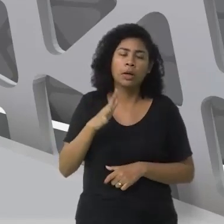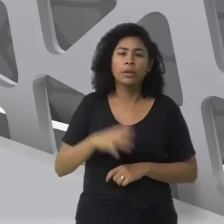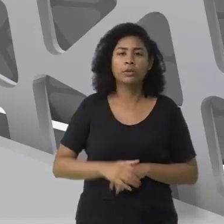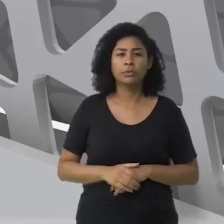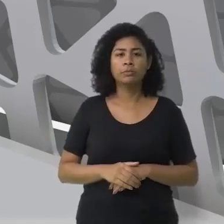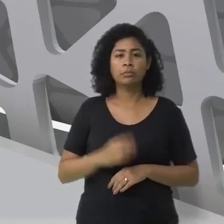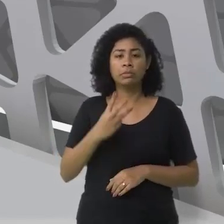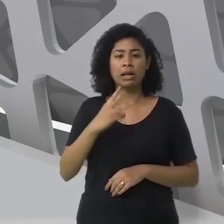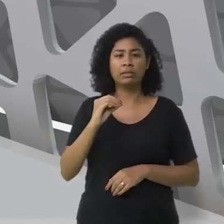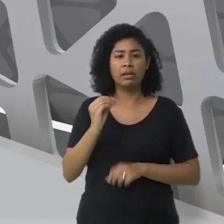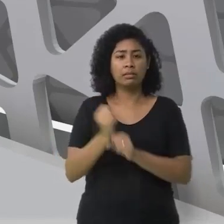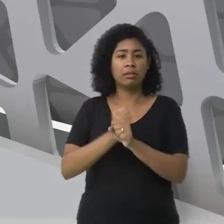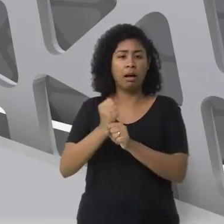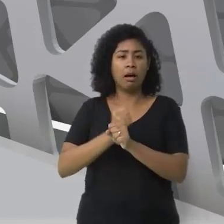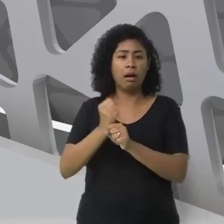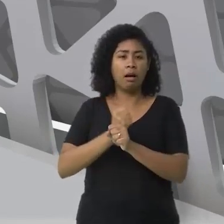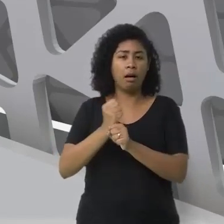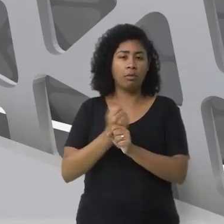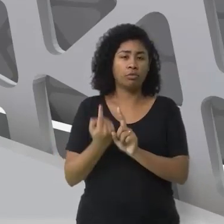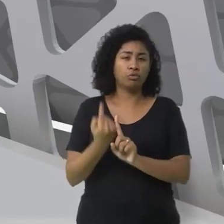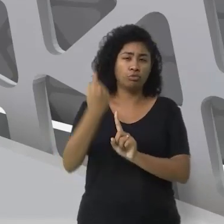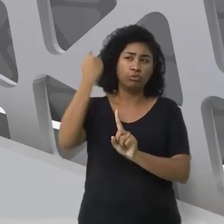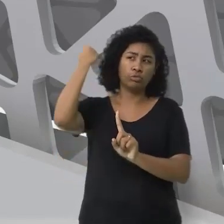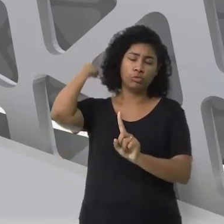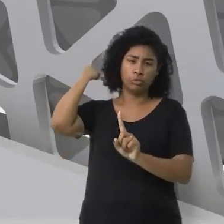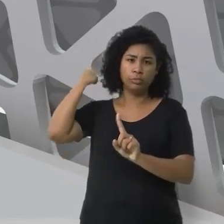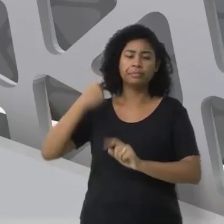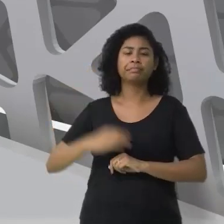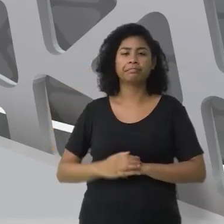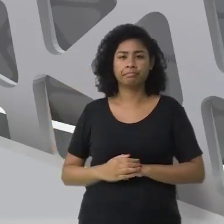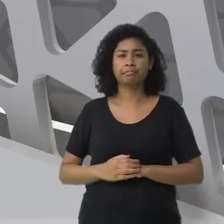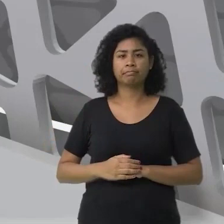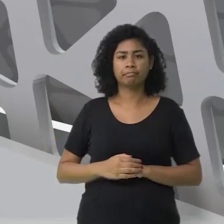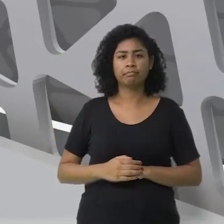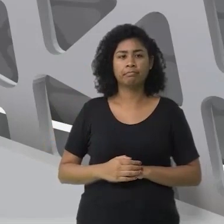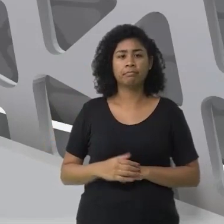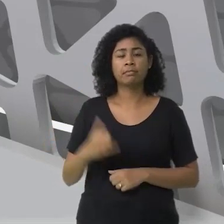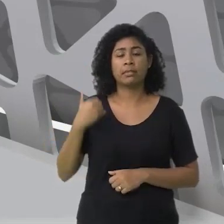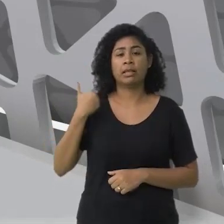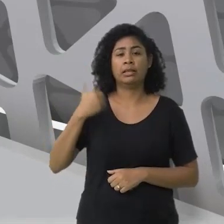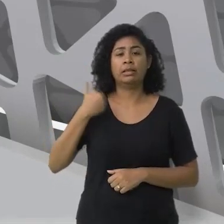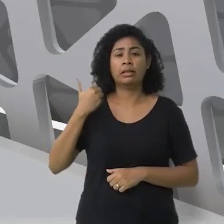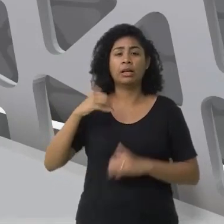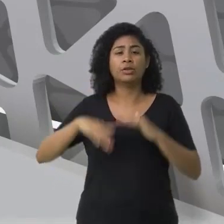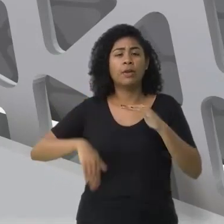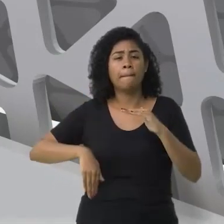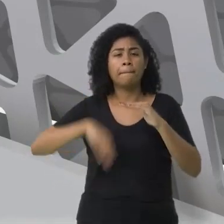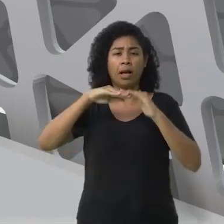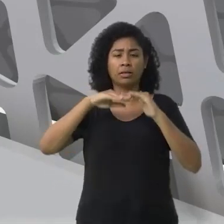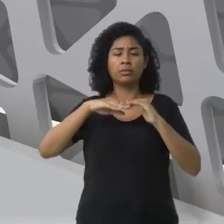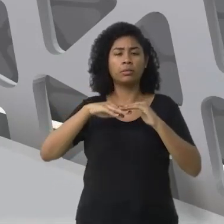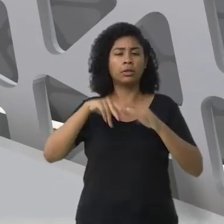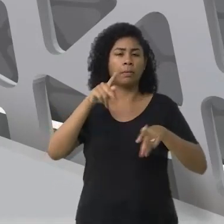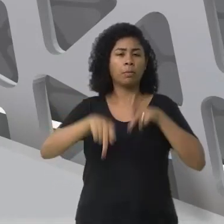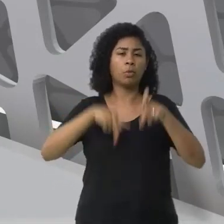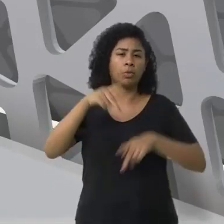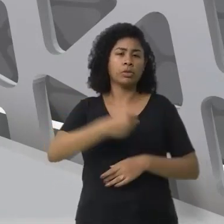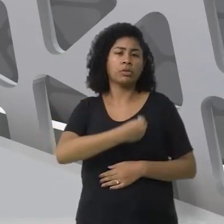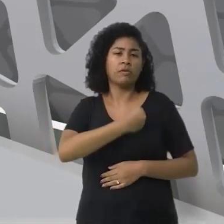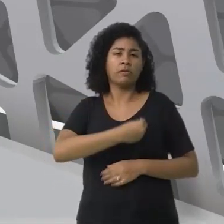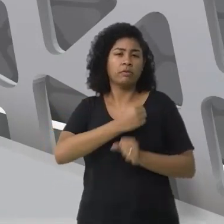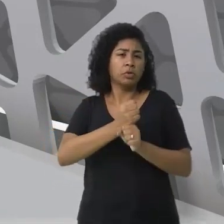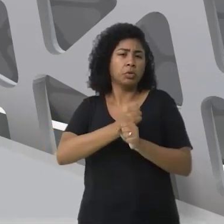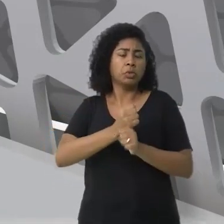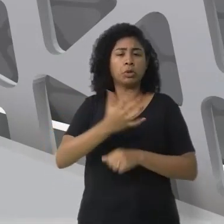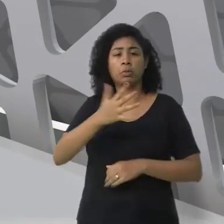há 30 anos atrás, 40 anos atrás, qual era a idade máxima aí da população brasileira? Estava em torno